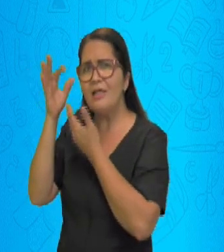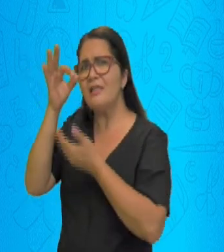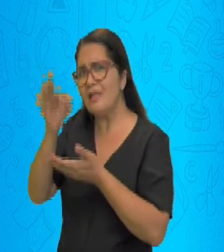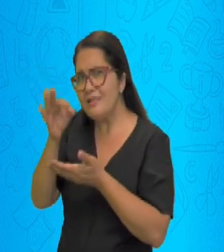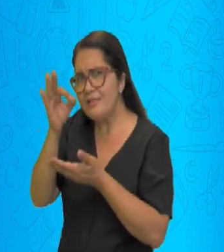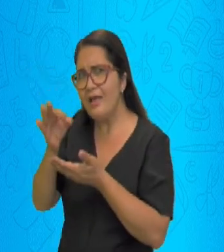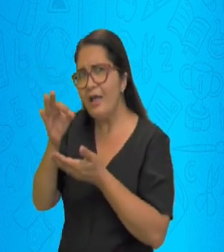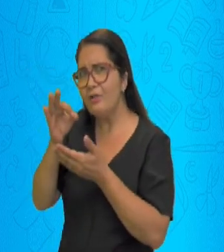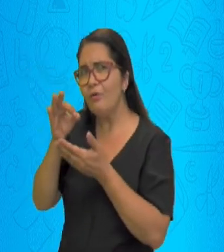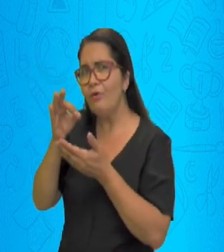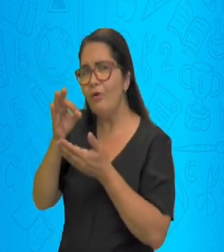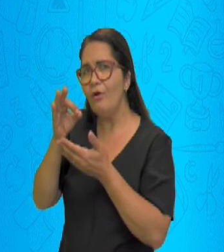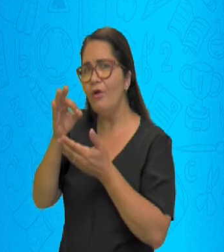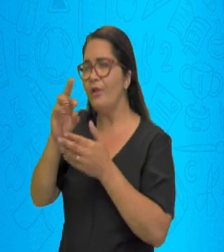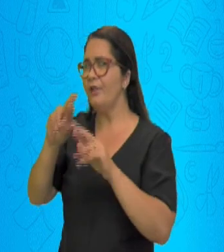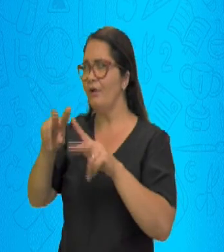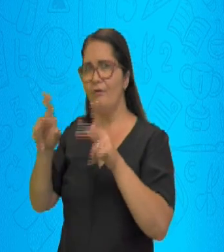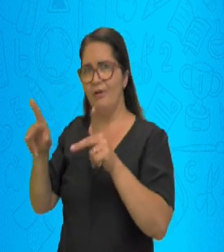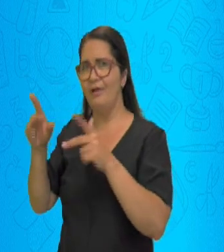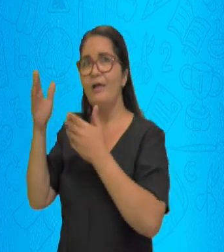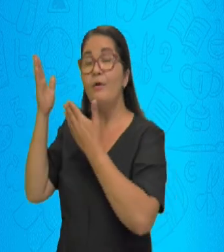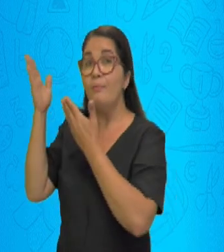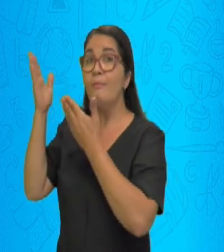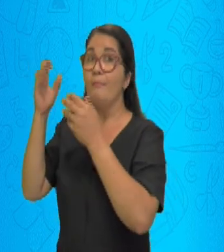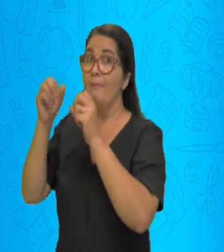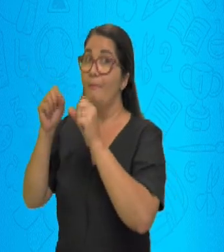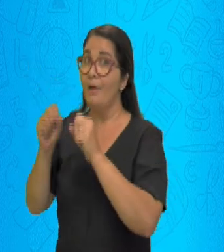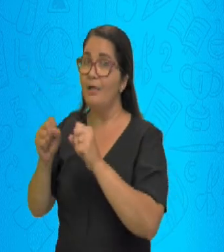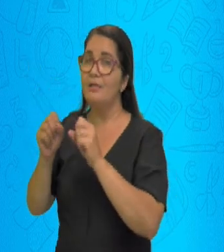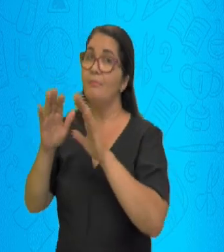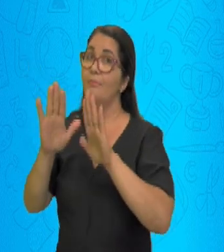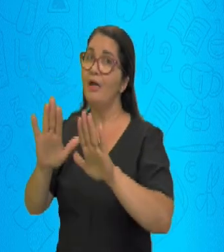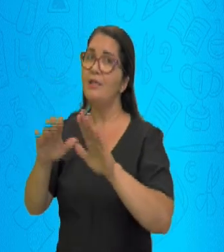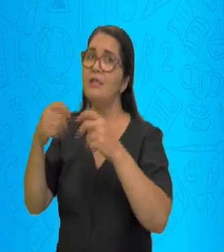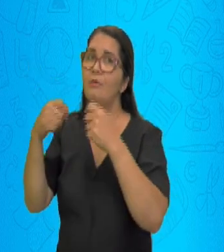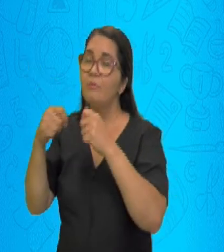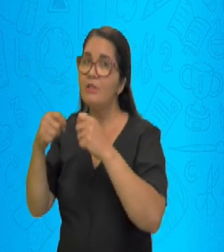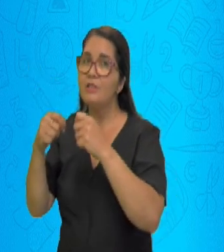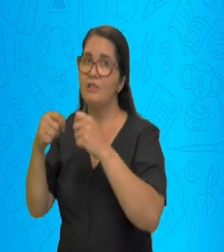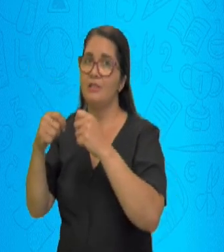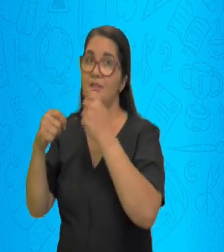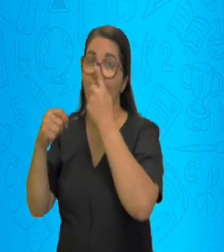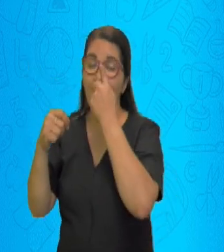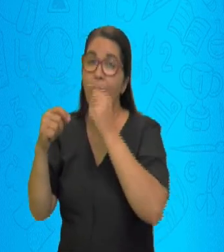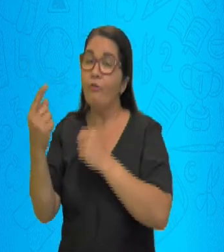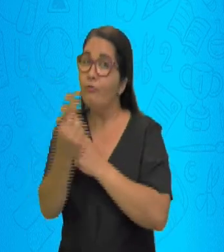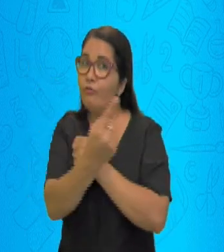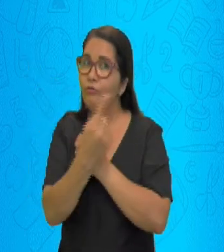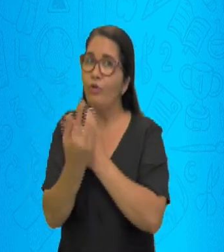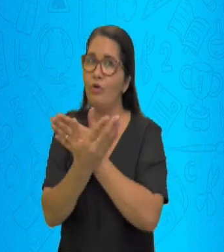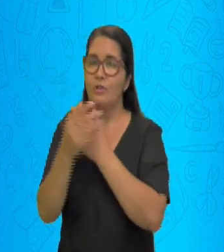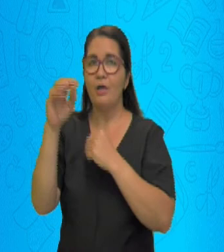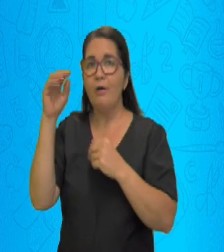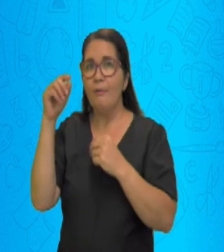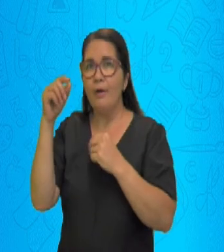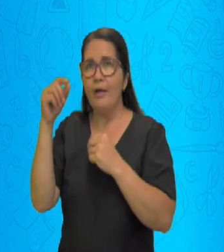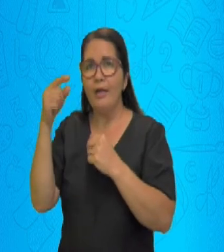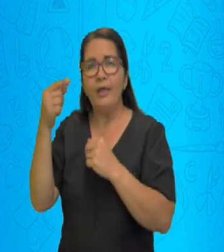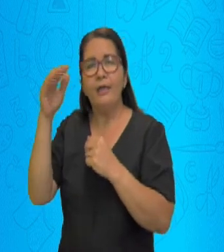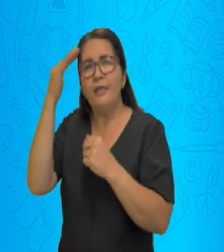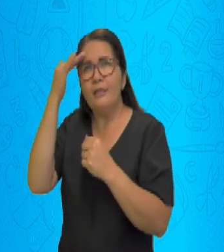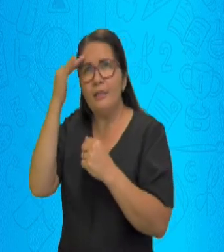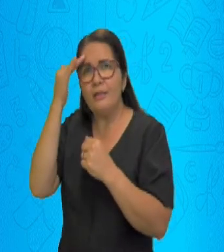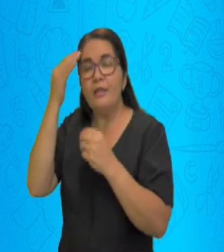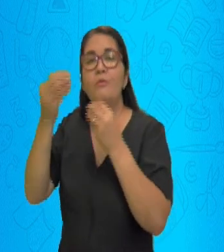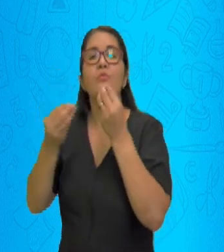de operar, não pode ocupar um número com 2 algarismos. Olha só, eu tenho o número 11.